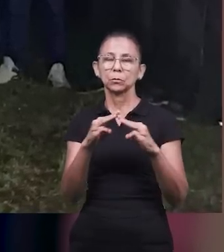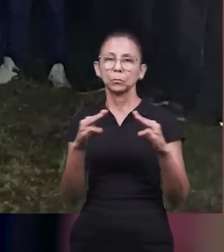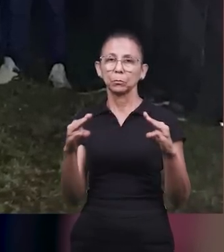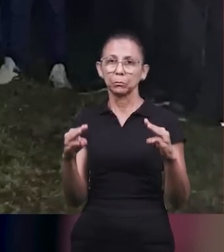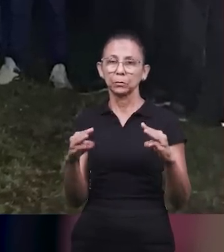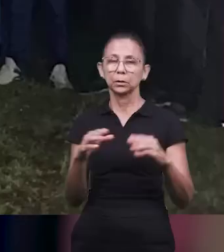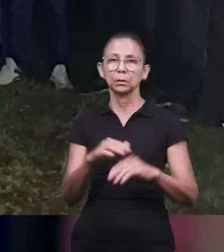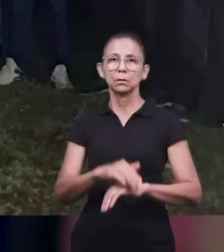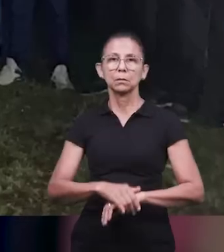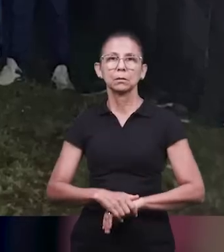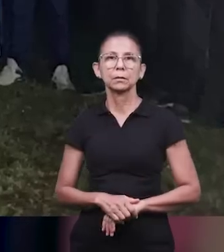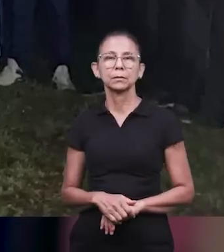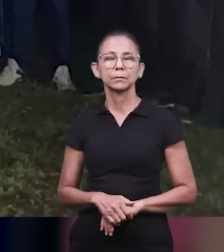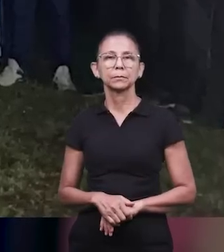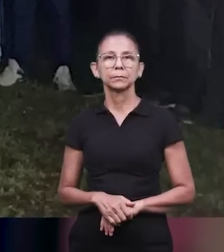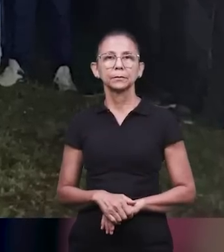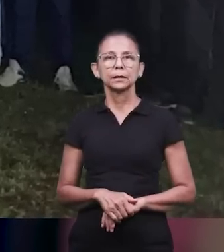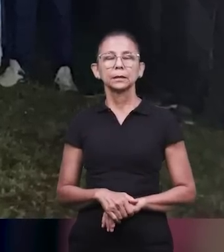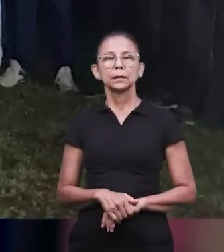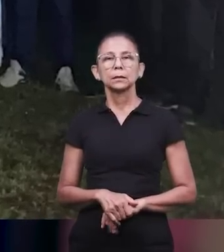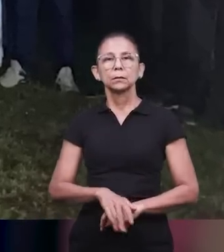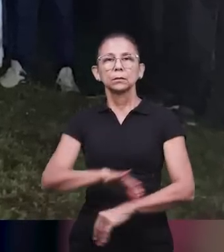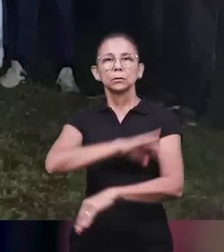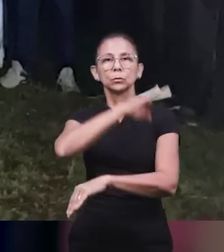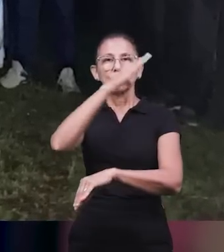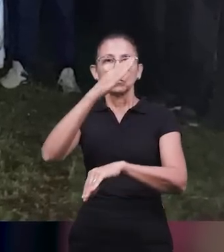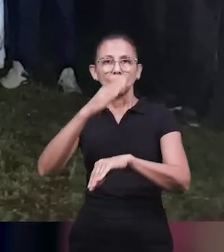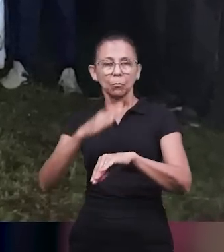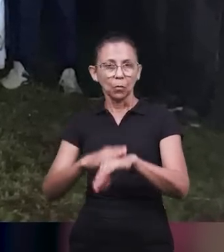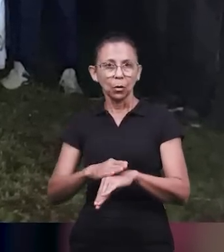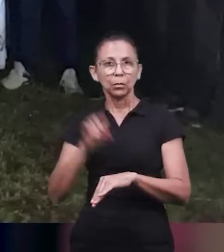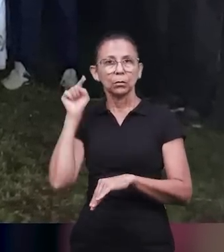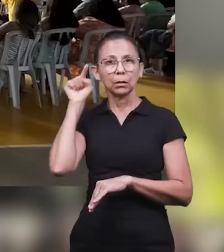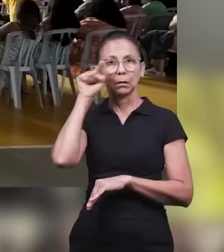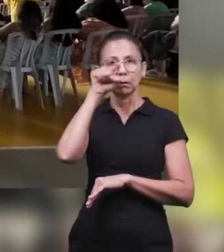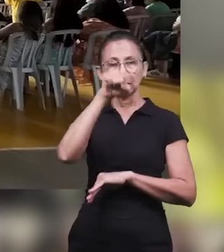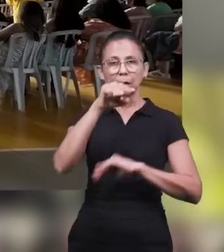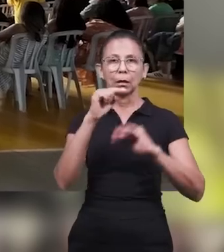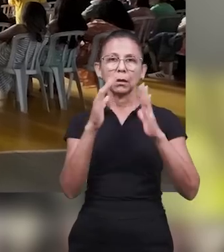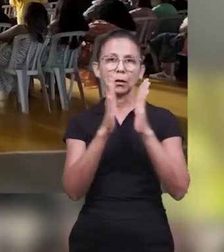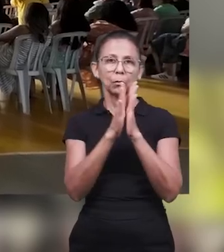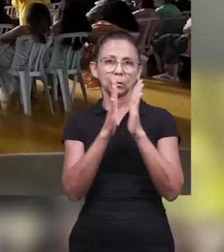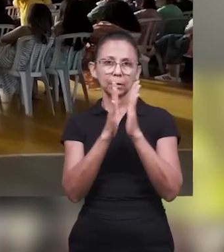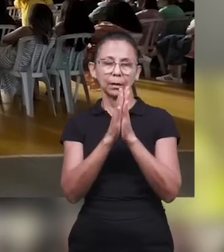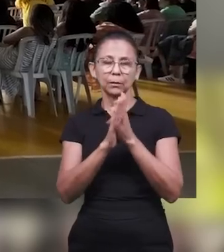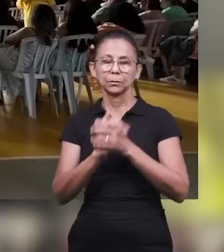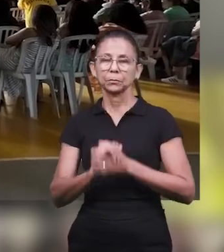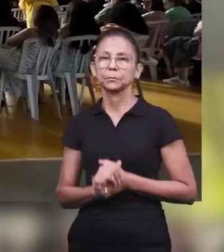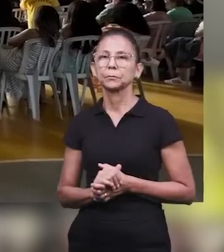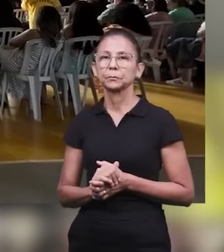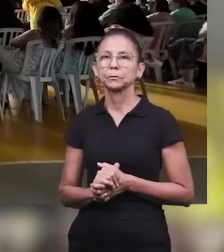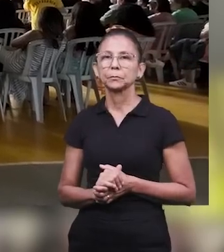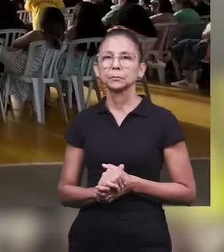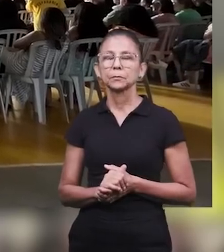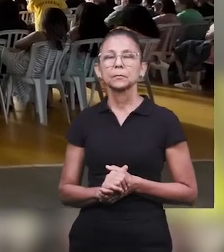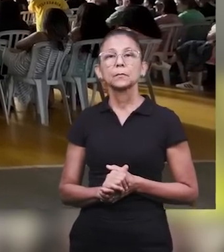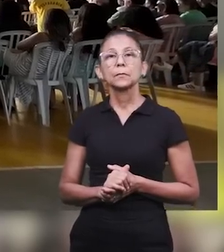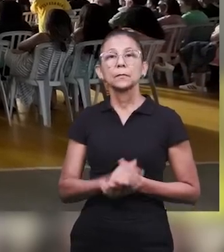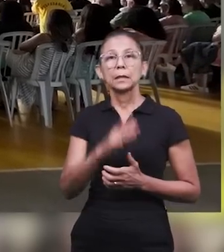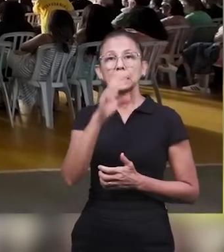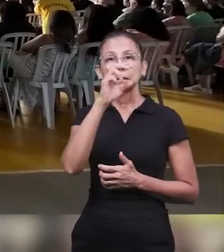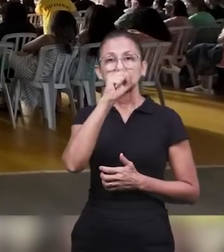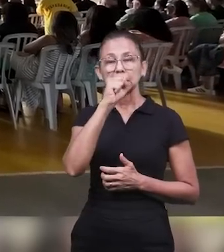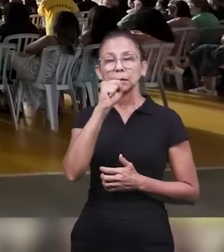Manaim subiram ao monte para uma vigília de oração. Já na manhã de sábado,